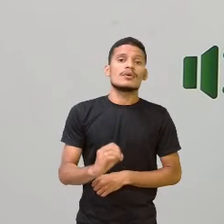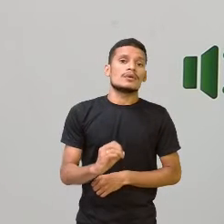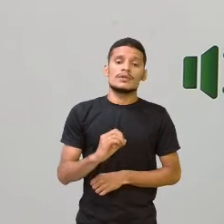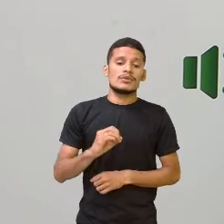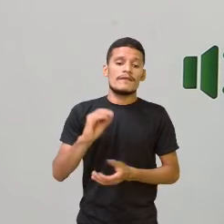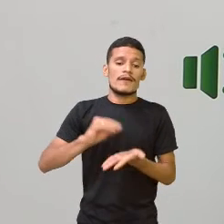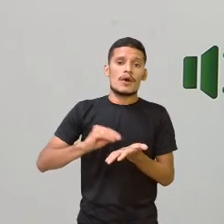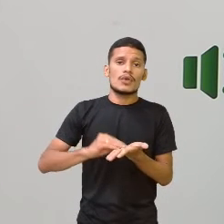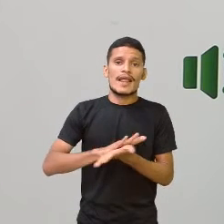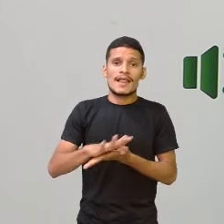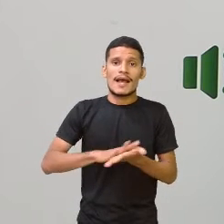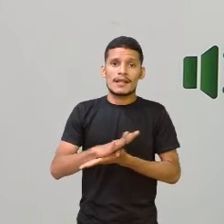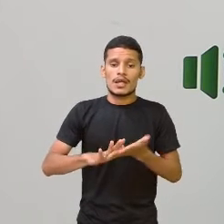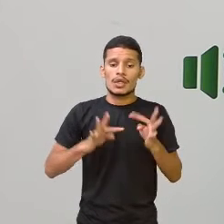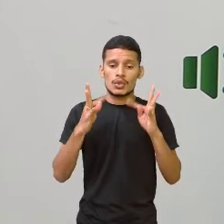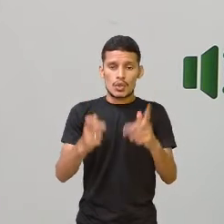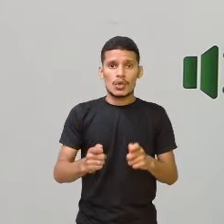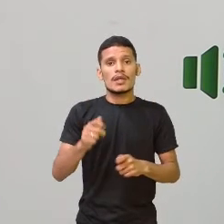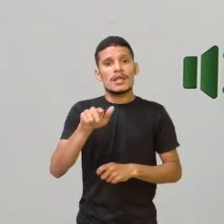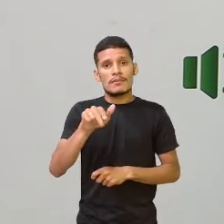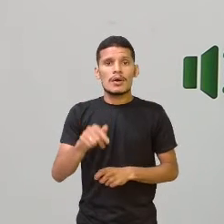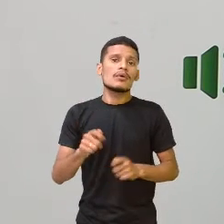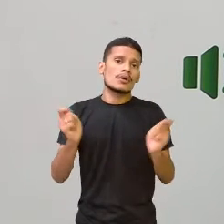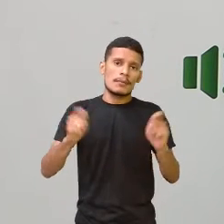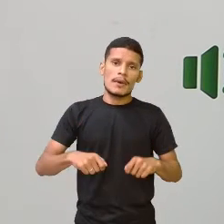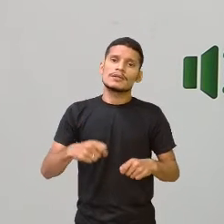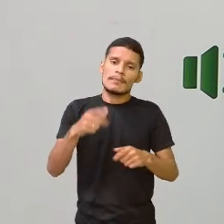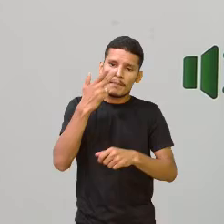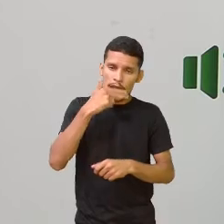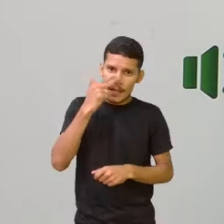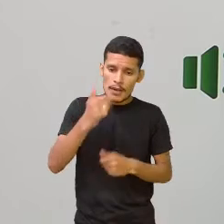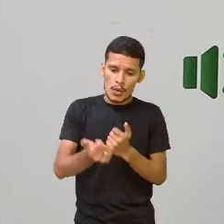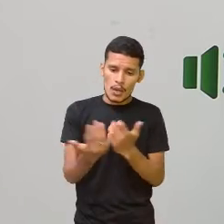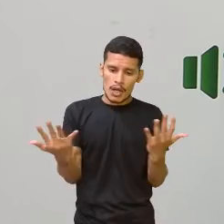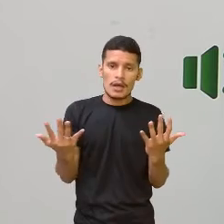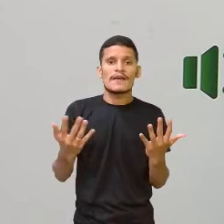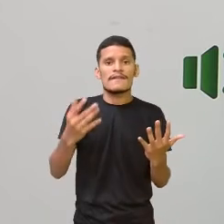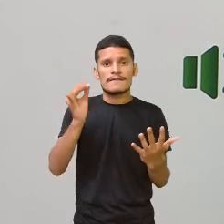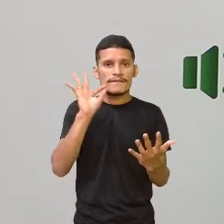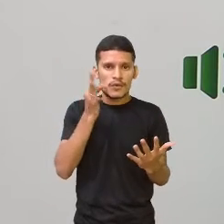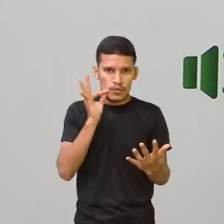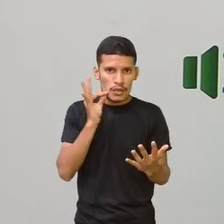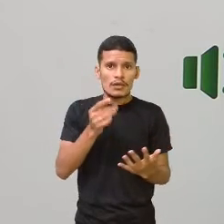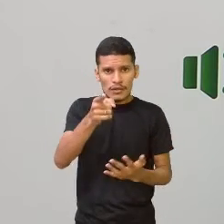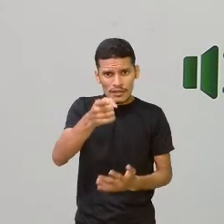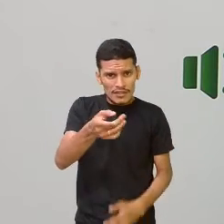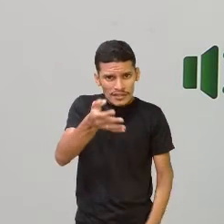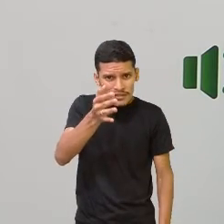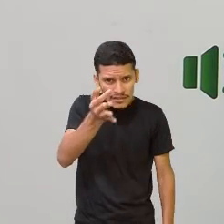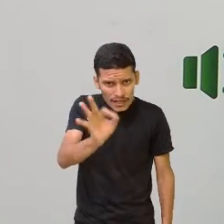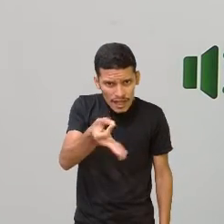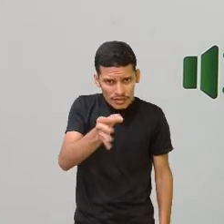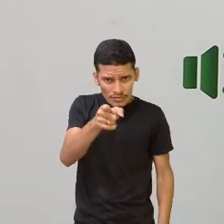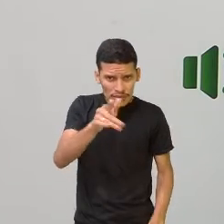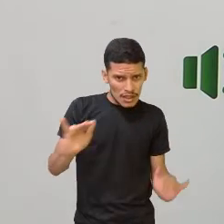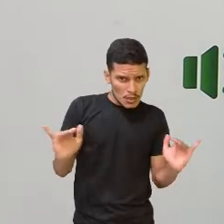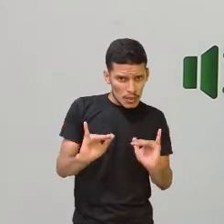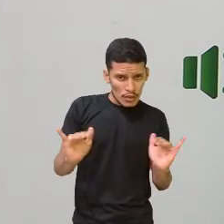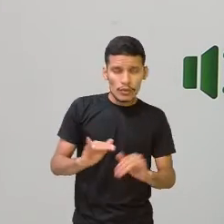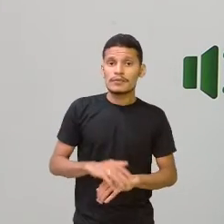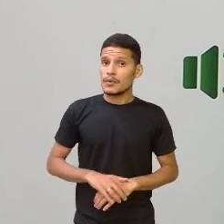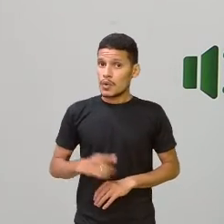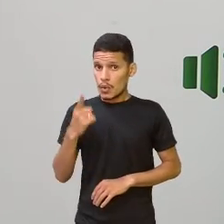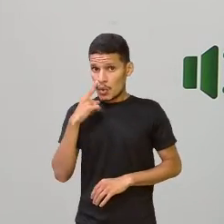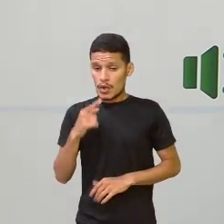os irmãos ficaram com a mesma quantidade de frutas. Beleza? Tranquilinho até aí? Vamos embora.